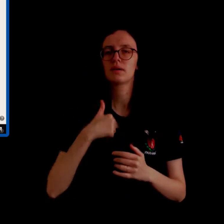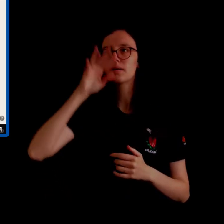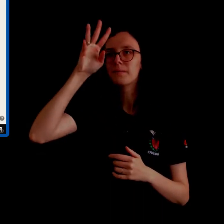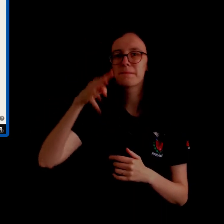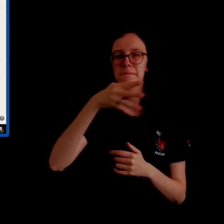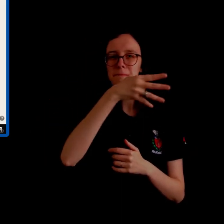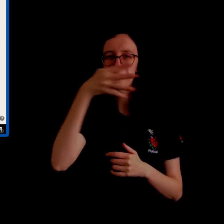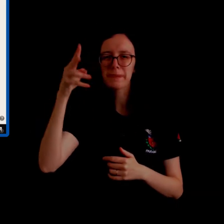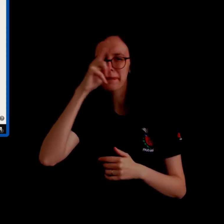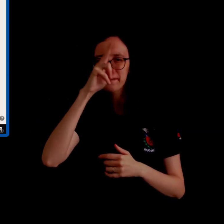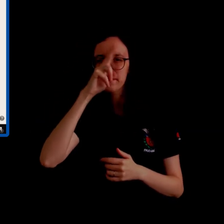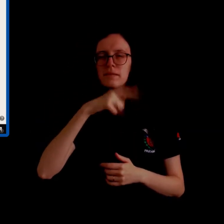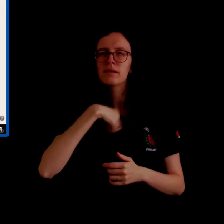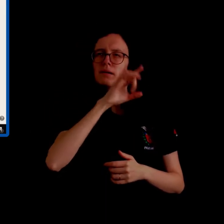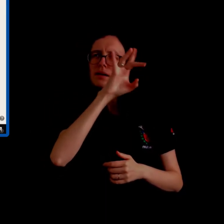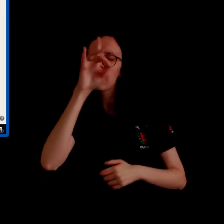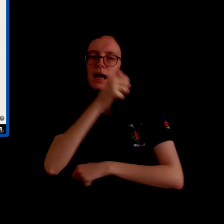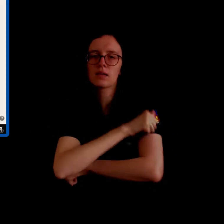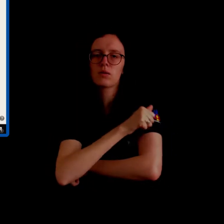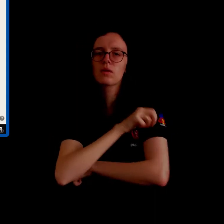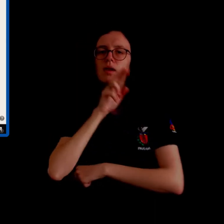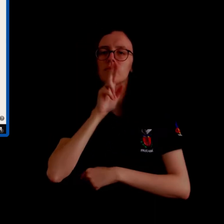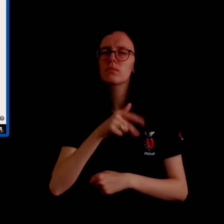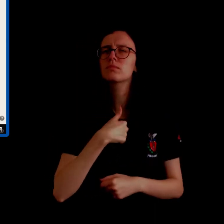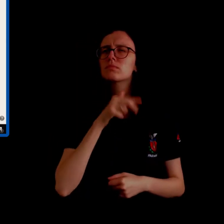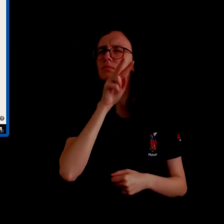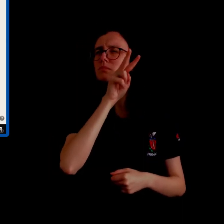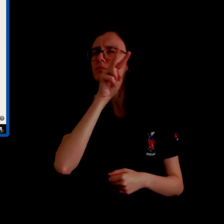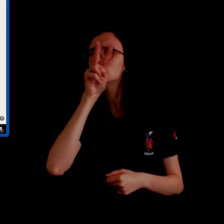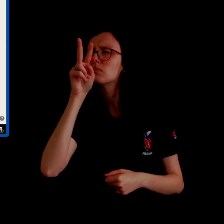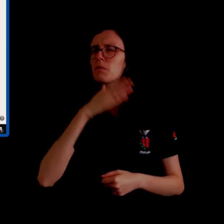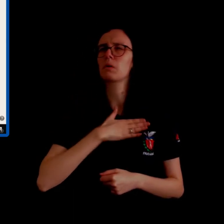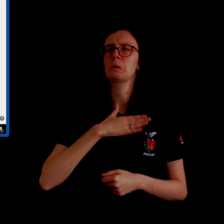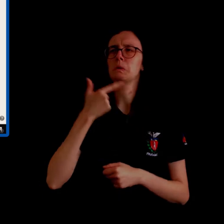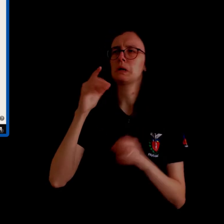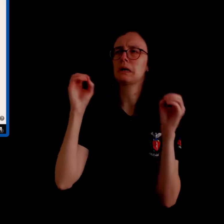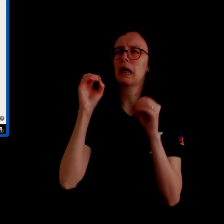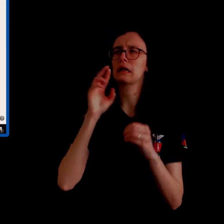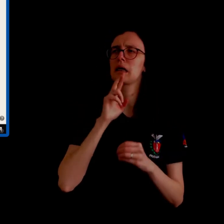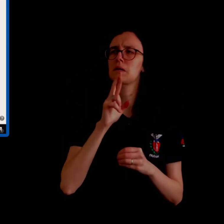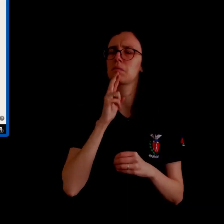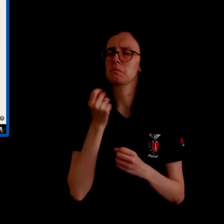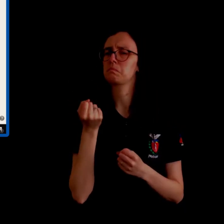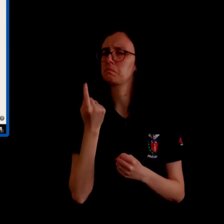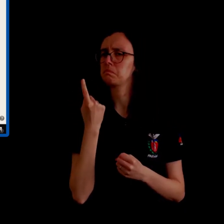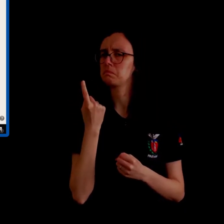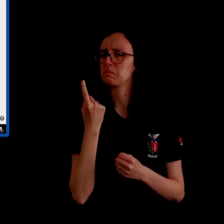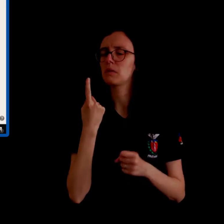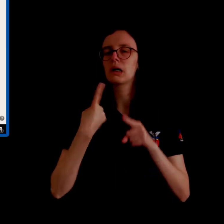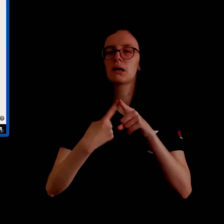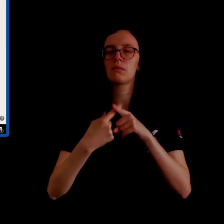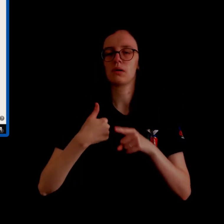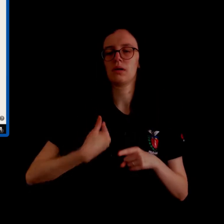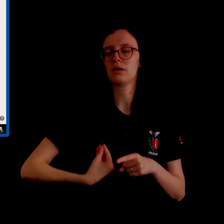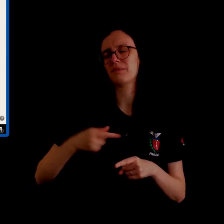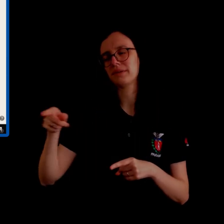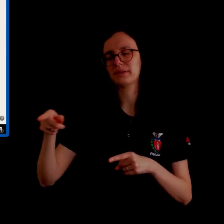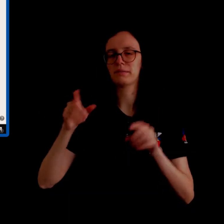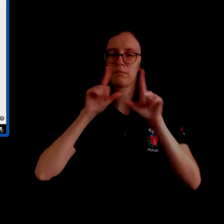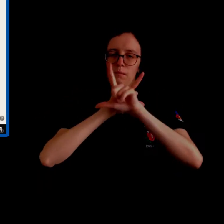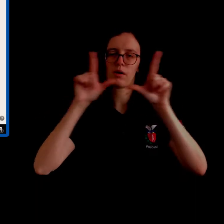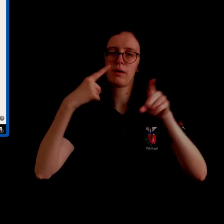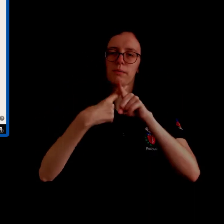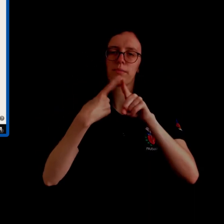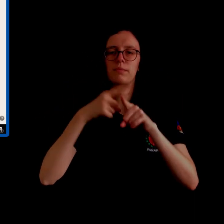respostas individuais de cada aluno. Aqui para mim não aparece nenhuma resposta, porque eu estou num formulário ainda em